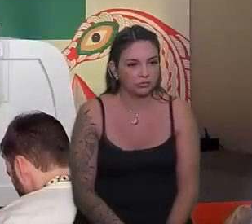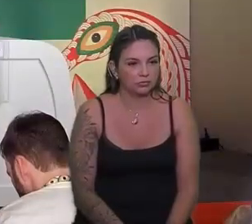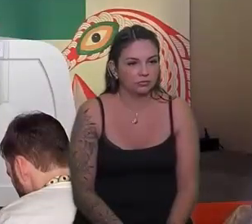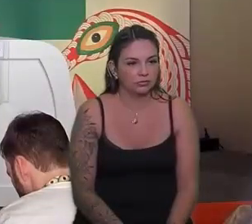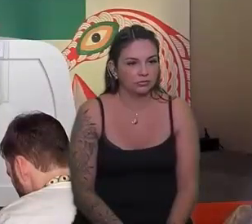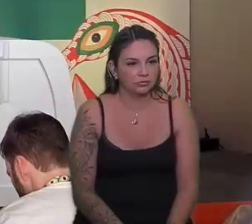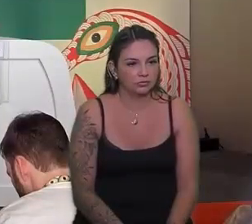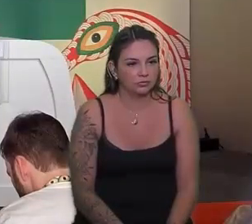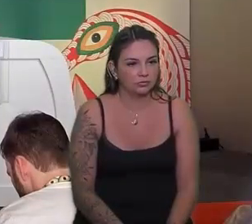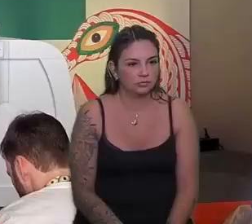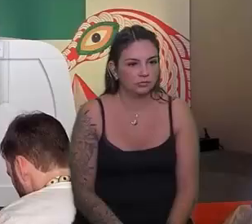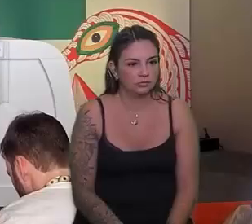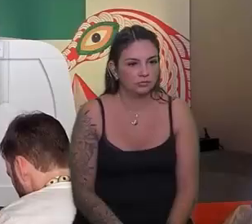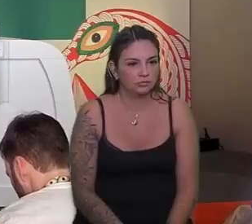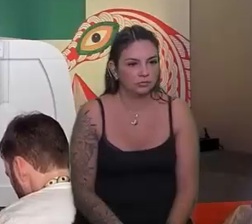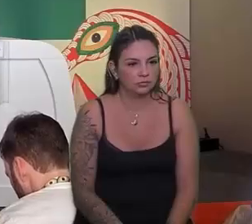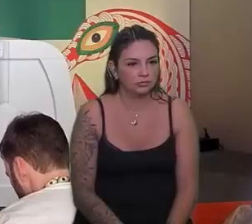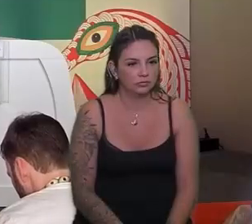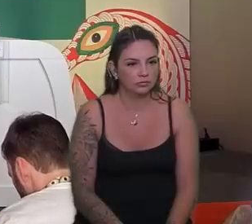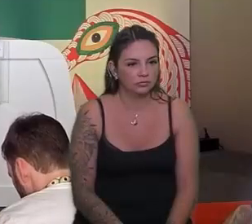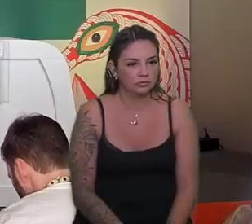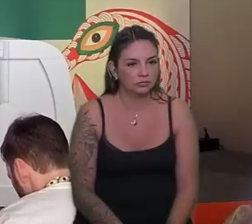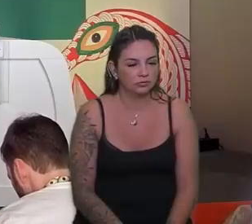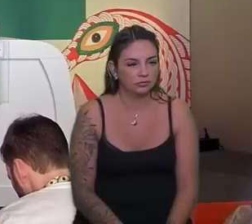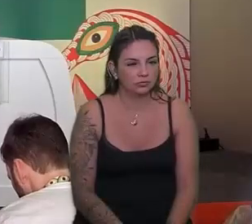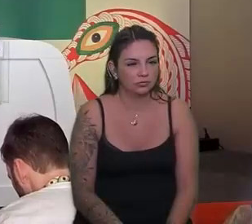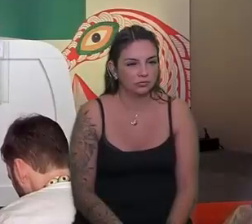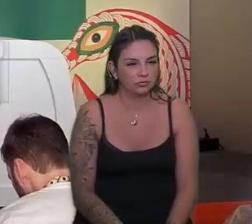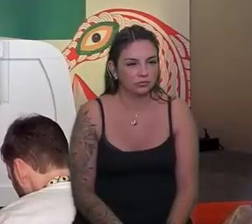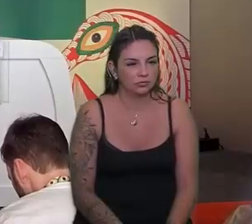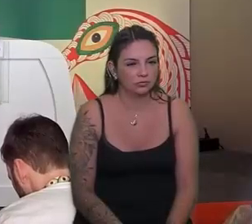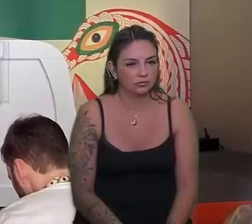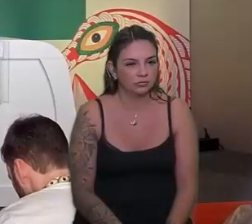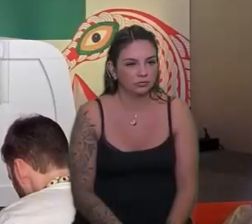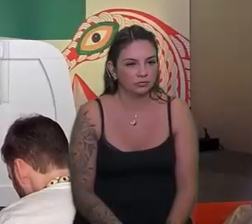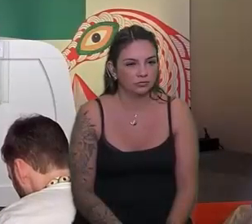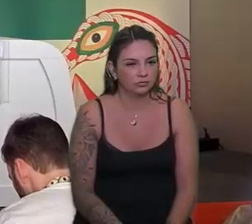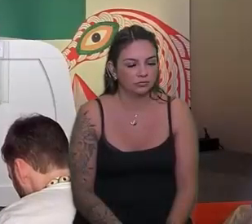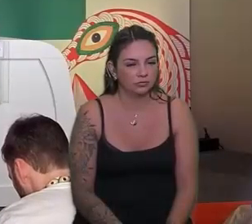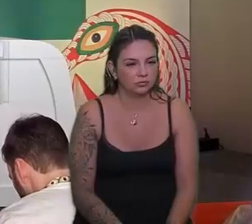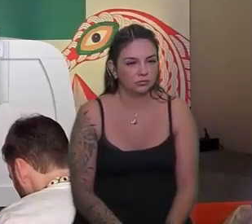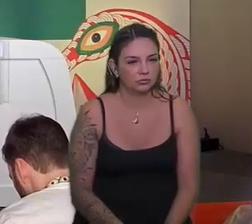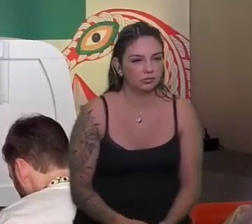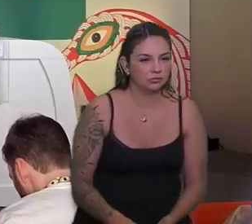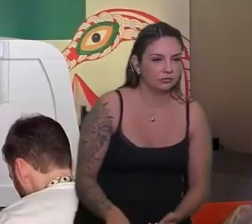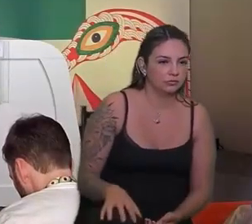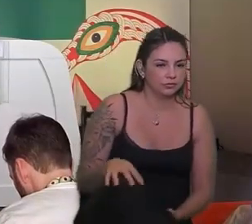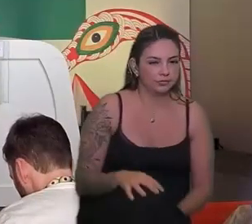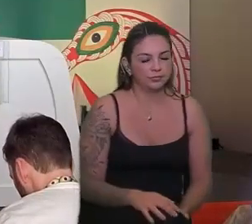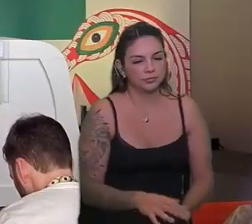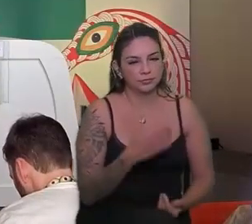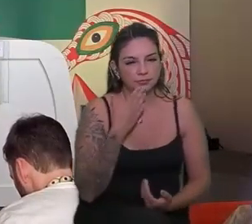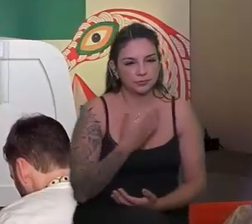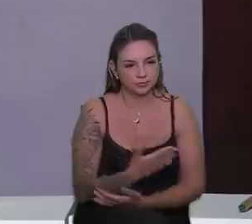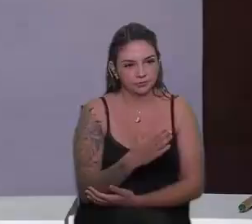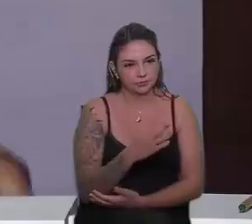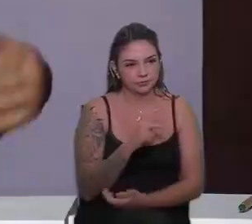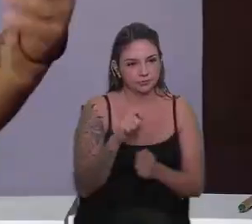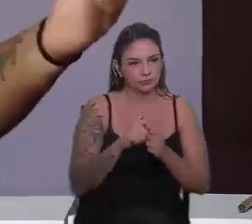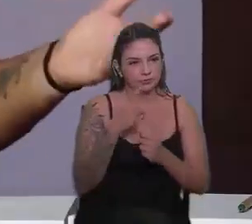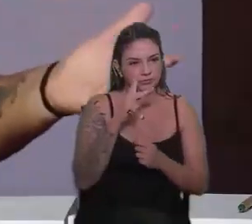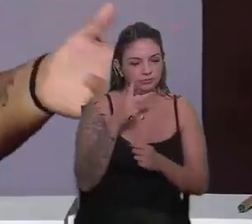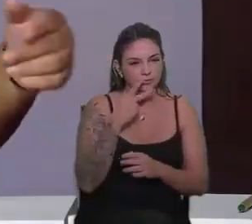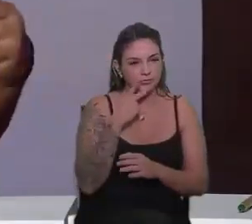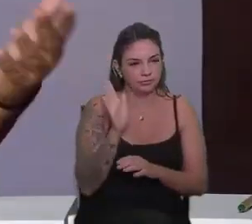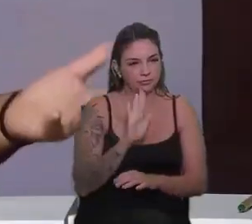Bem, estamos caminhando para o final, então eu vou pedir agora tanto para a Silvana quanto para o Ricardo fazerem